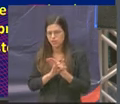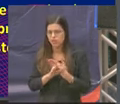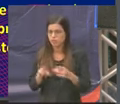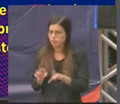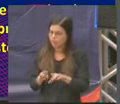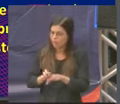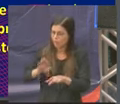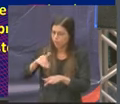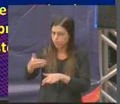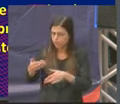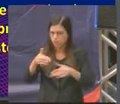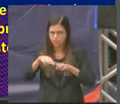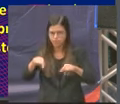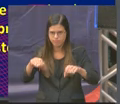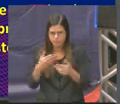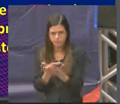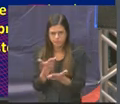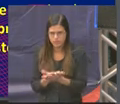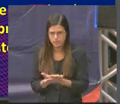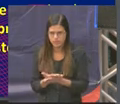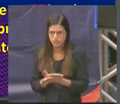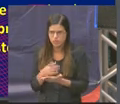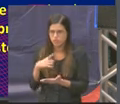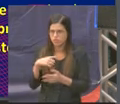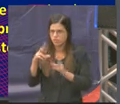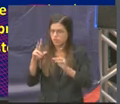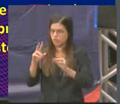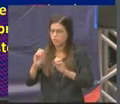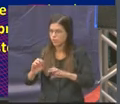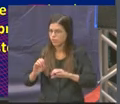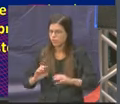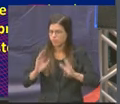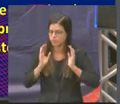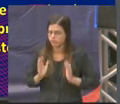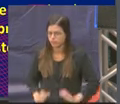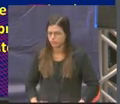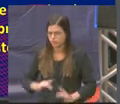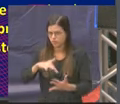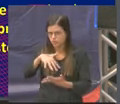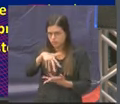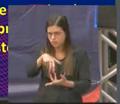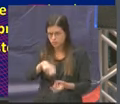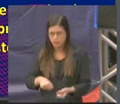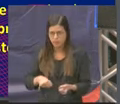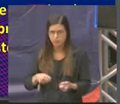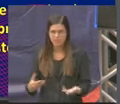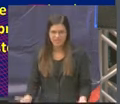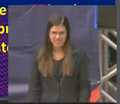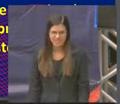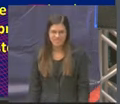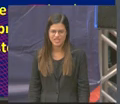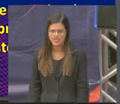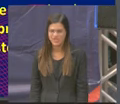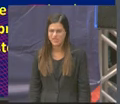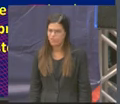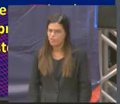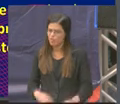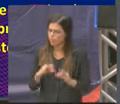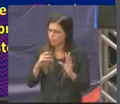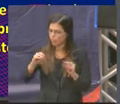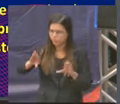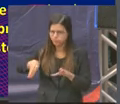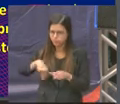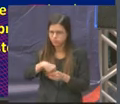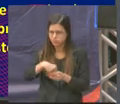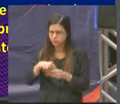sala de aula. E ainda na última linha ainda tem educação para cidadania e sustentabilidade. Poxa, cobre tudo. Então, nós